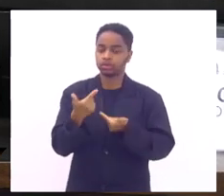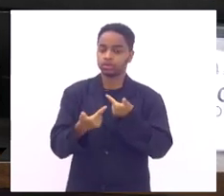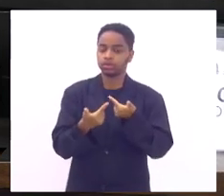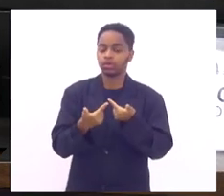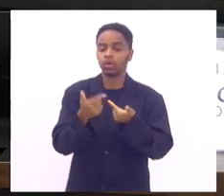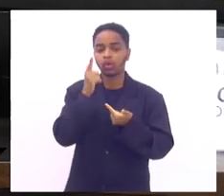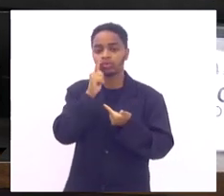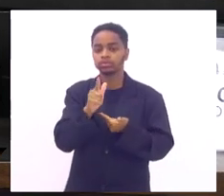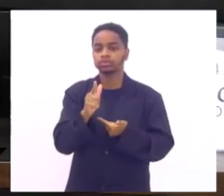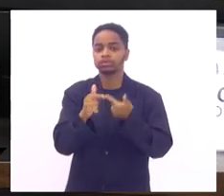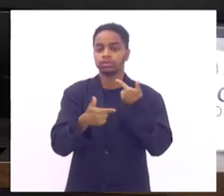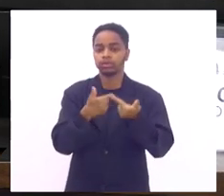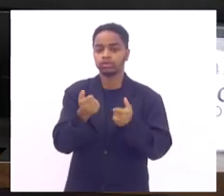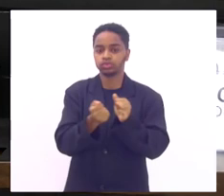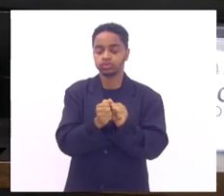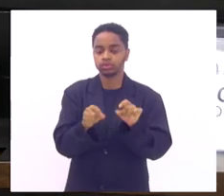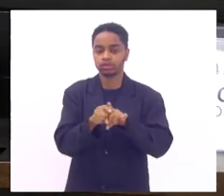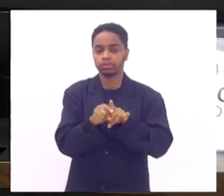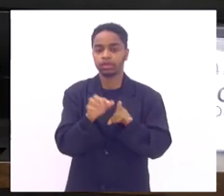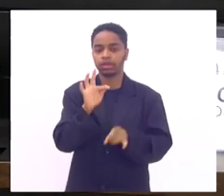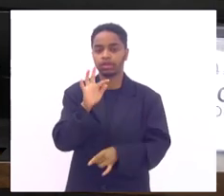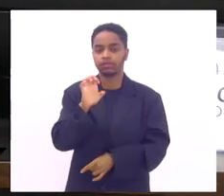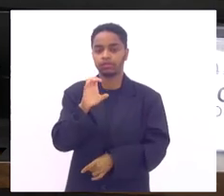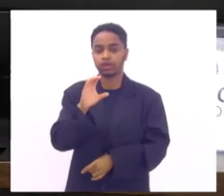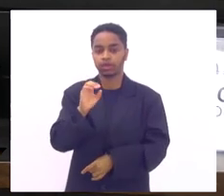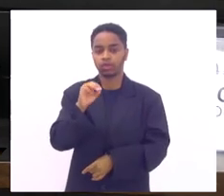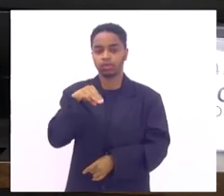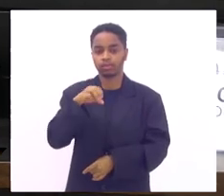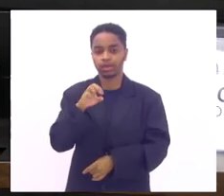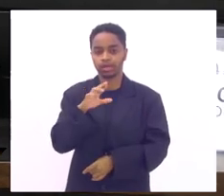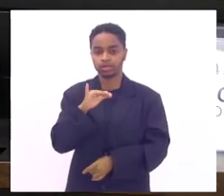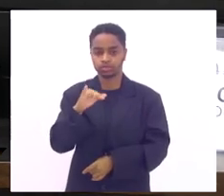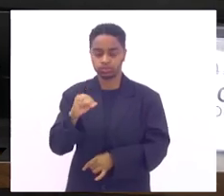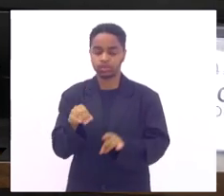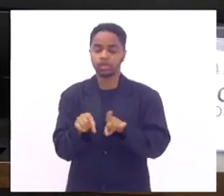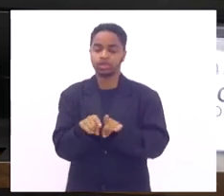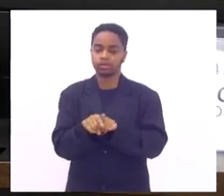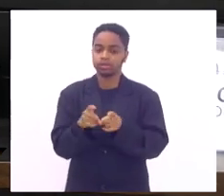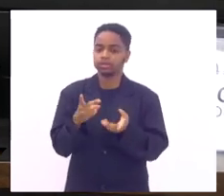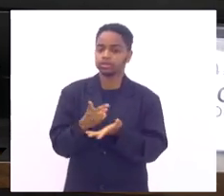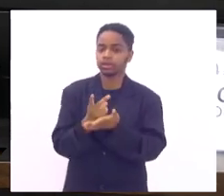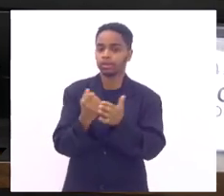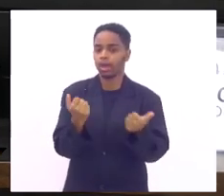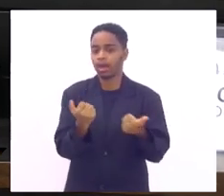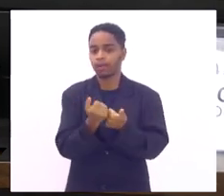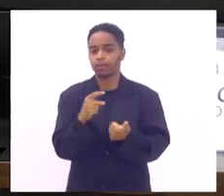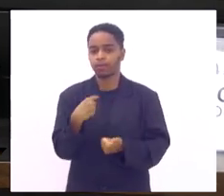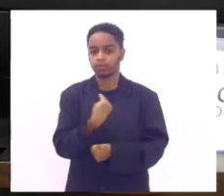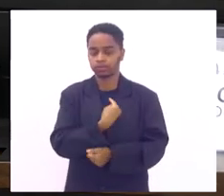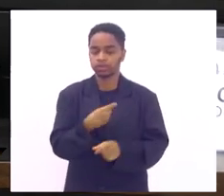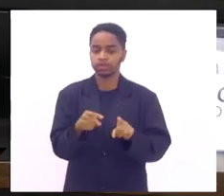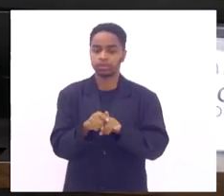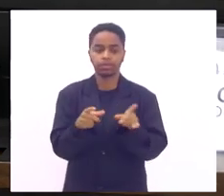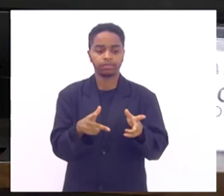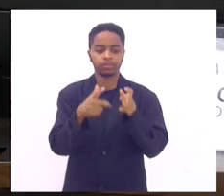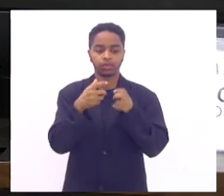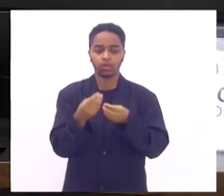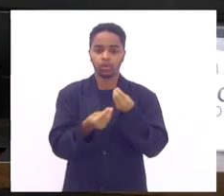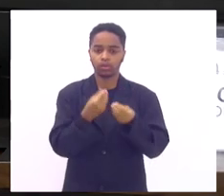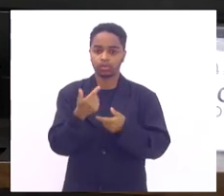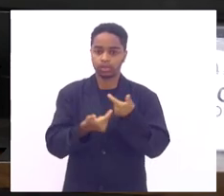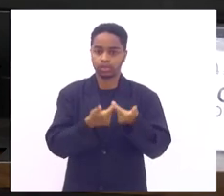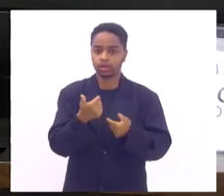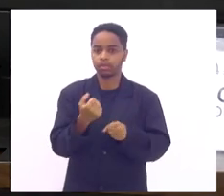cooperação, e a FEComércio, a mãe de todas lá, uma entidade que sempre caminhou ao nosso lado, sempre reconheceu o papel do contador,